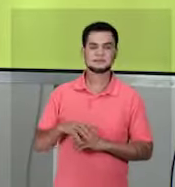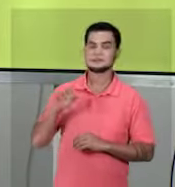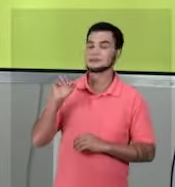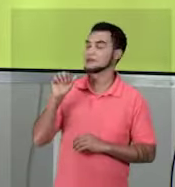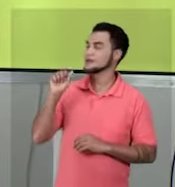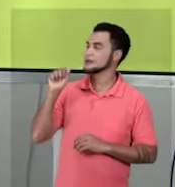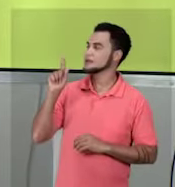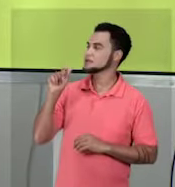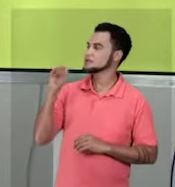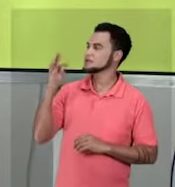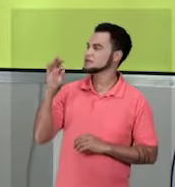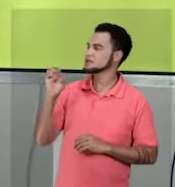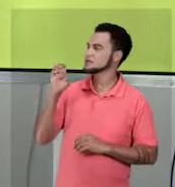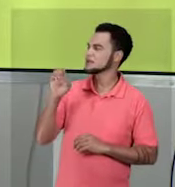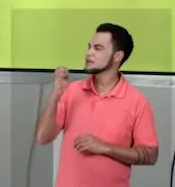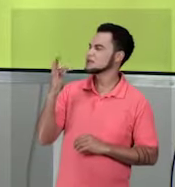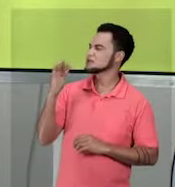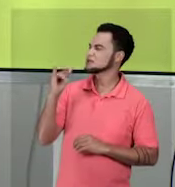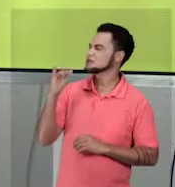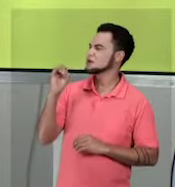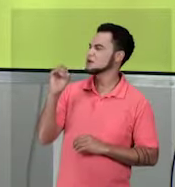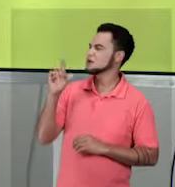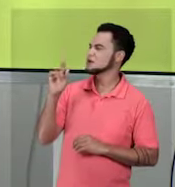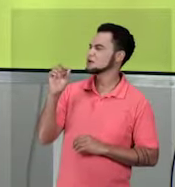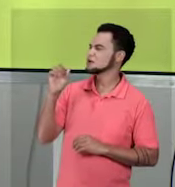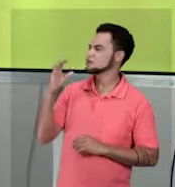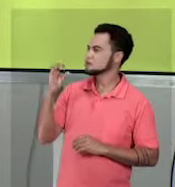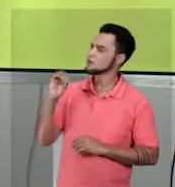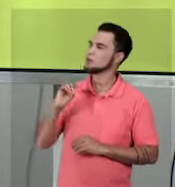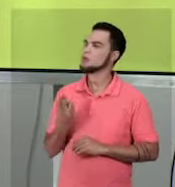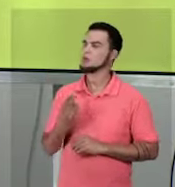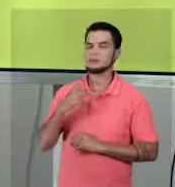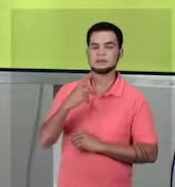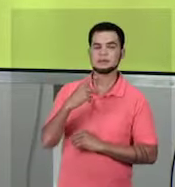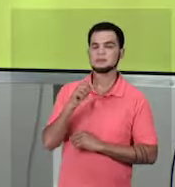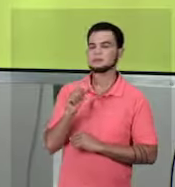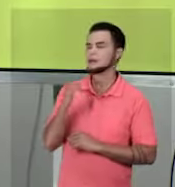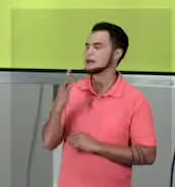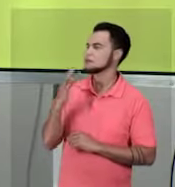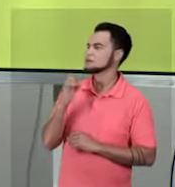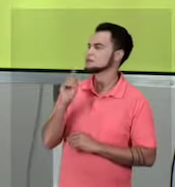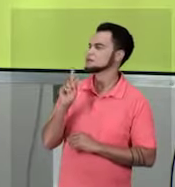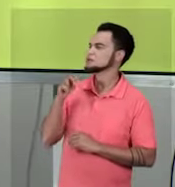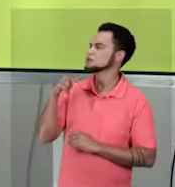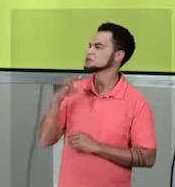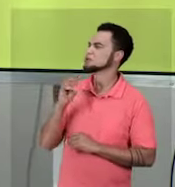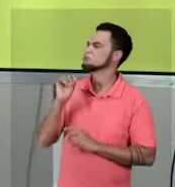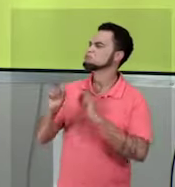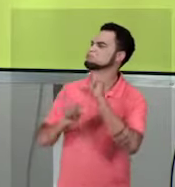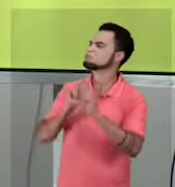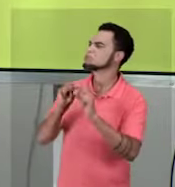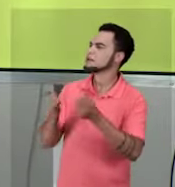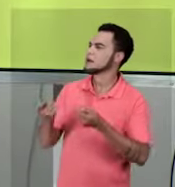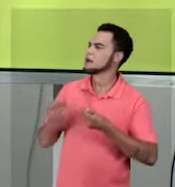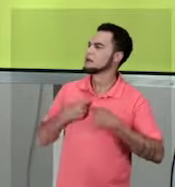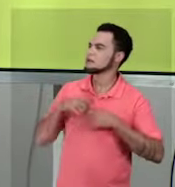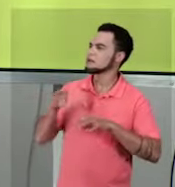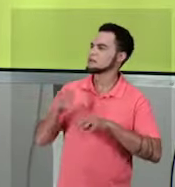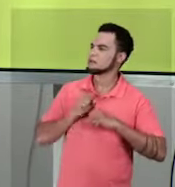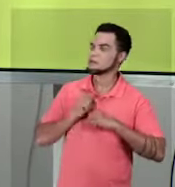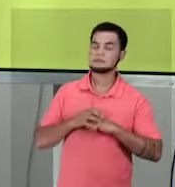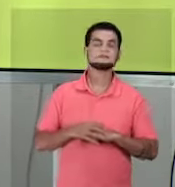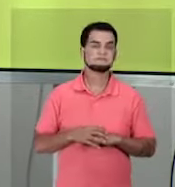ou patogênico. O que é um agente etiológico? O que ele é capaz de causar no nosso organismo? Então, um agente